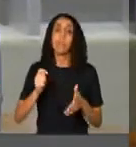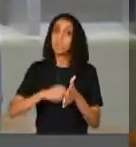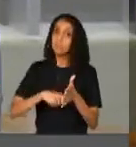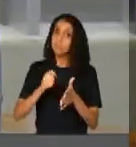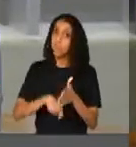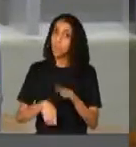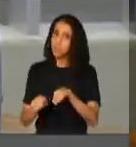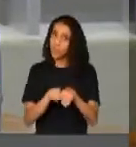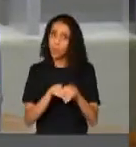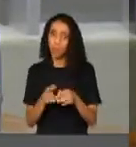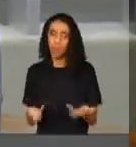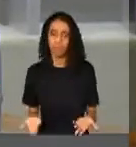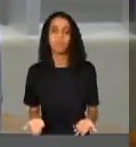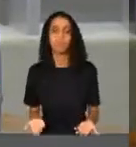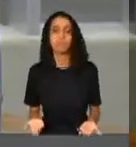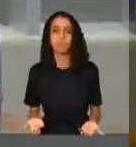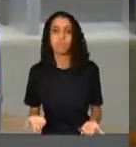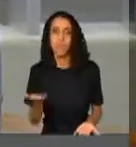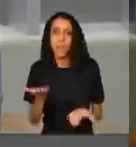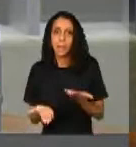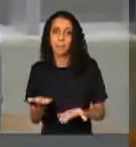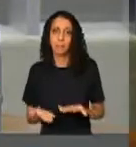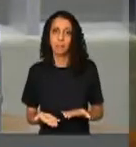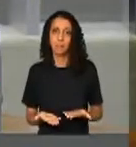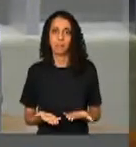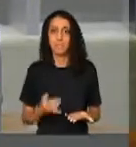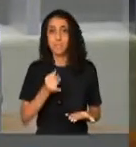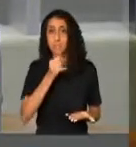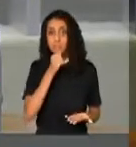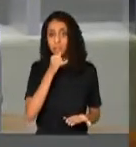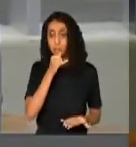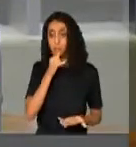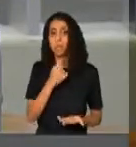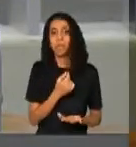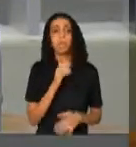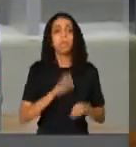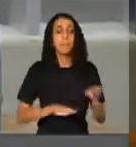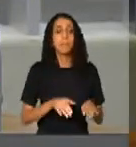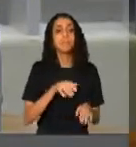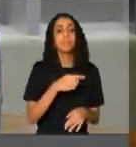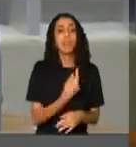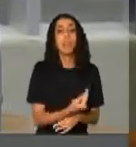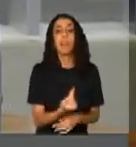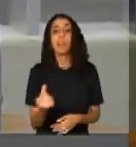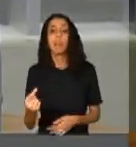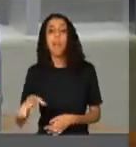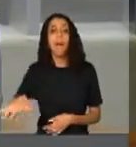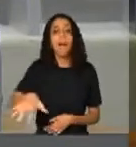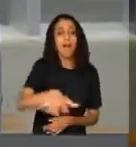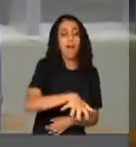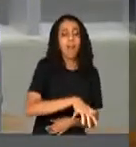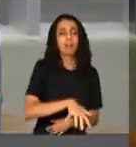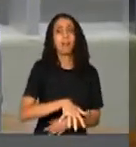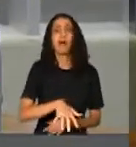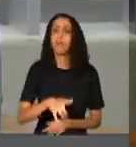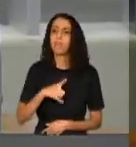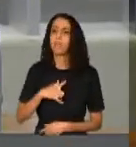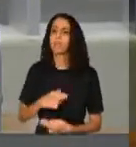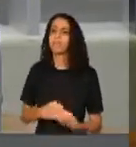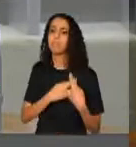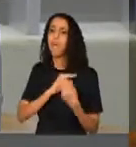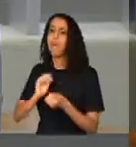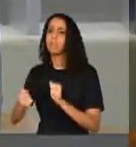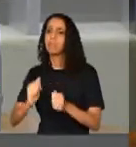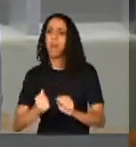que pudesse dar, segundo a capacidade contributiva de cada segmento, uma responsabilidade pela previdência no